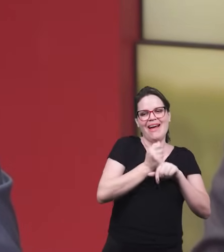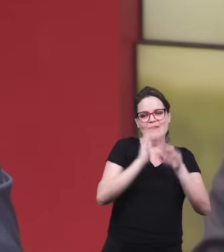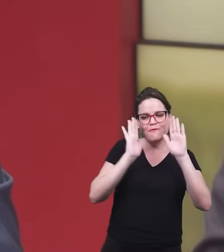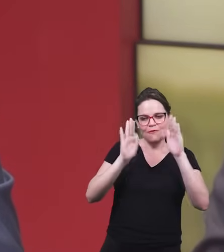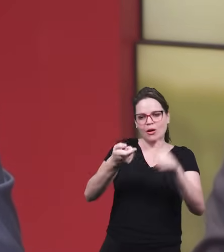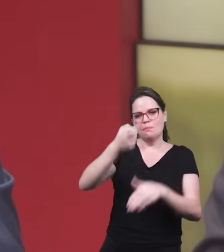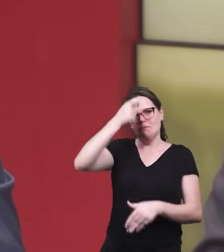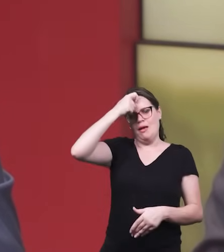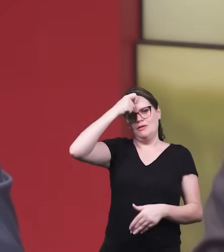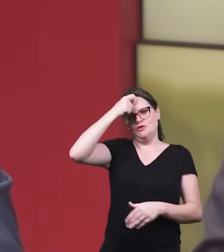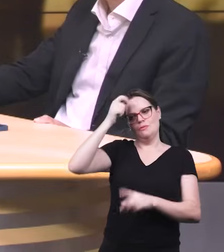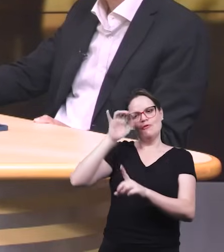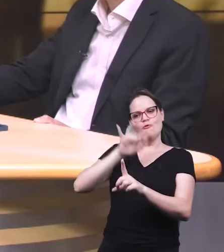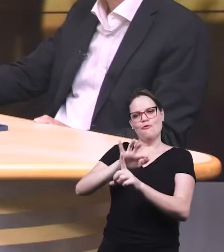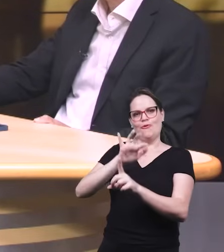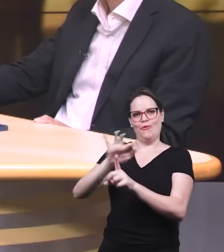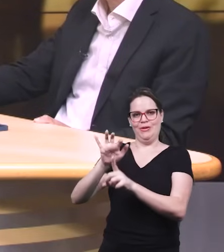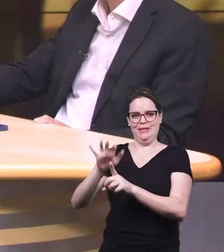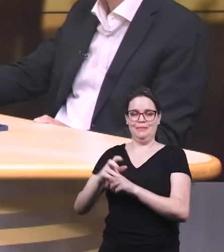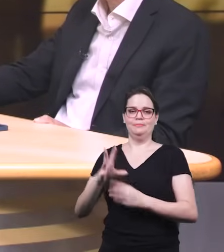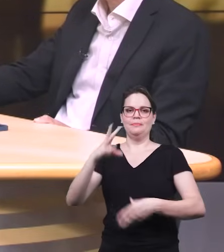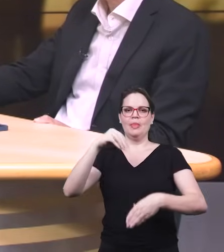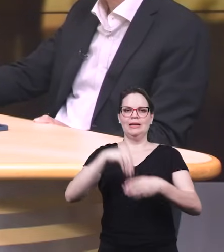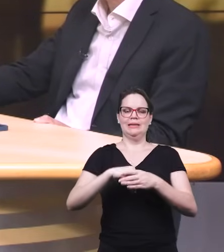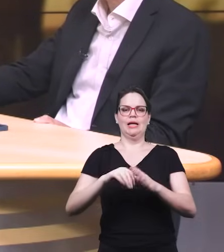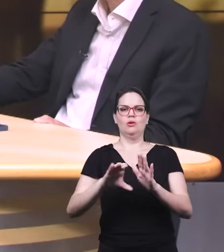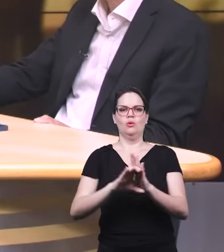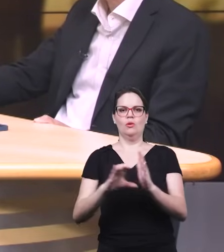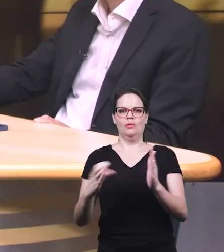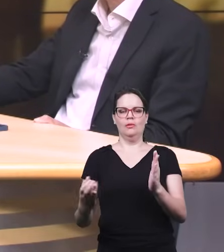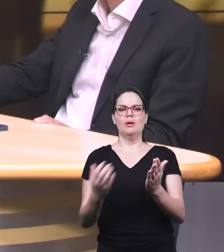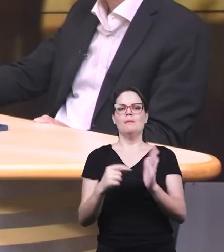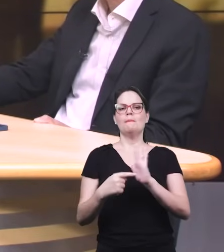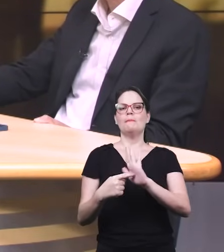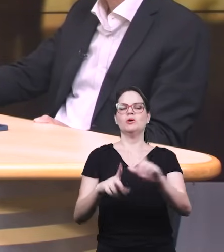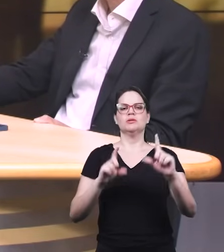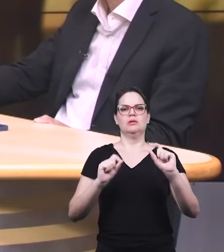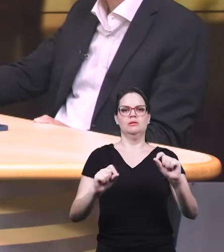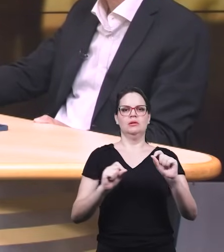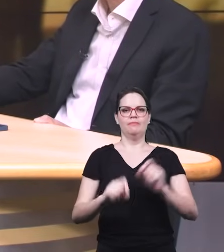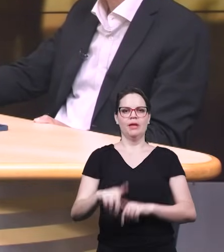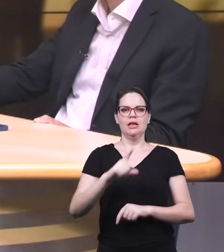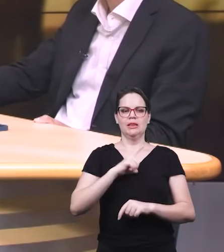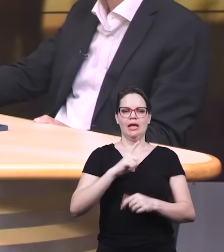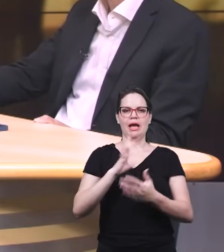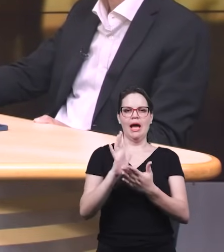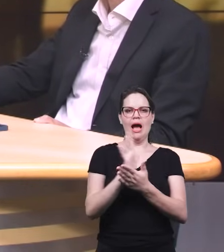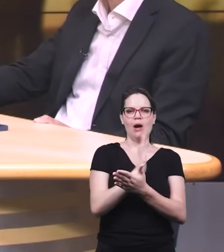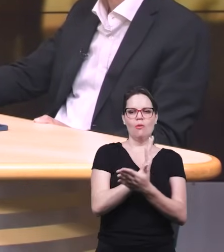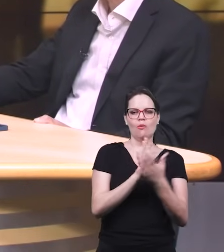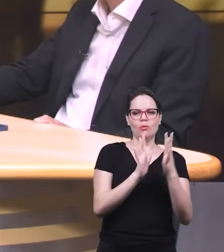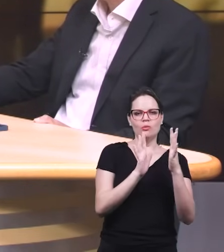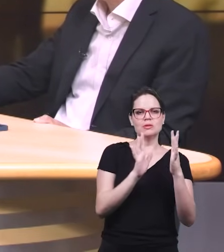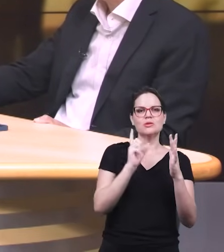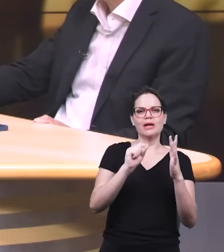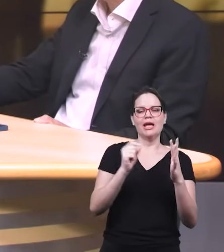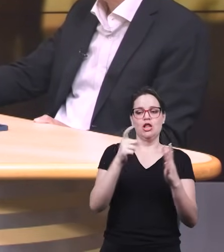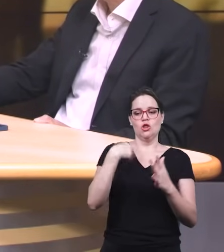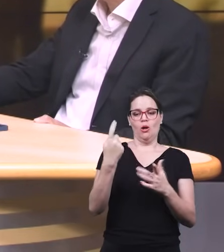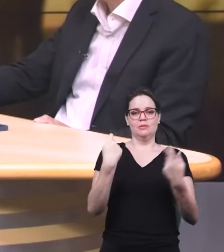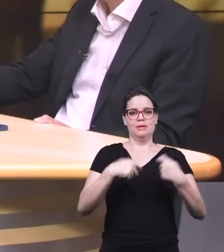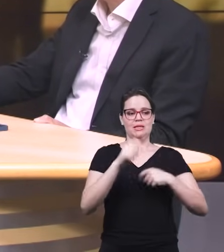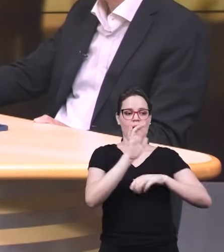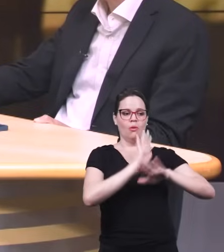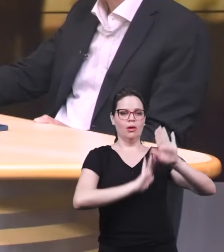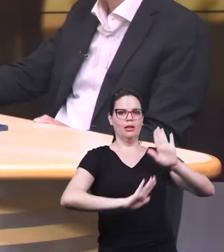mente. A palavra do Senhor lá em Colossenses fala que nós temos que tomar cuidado com as vãs sutilezas, os detalhes, a forma que